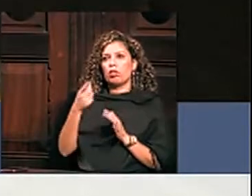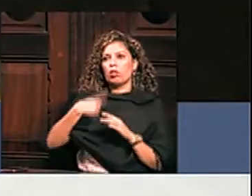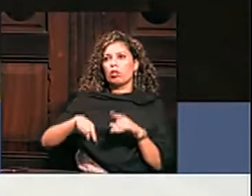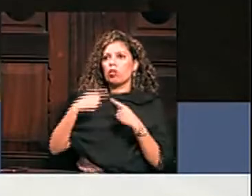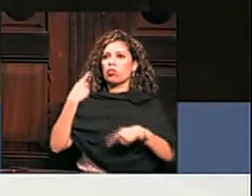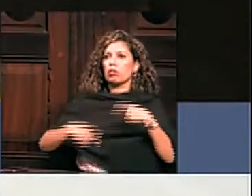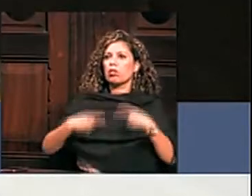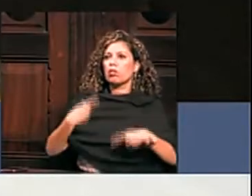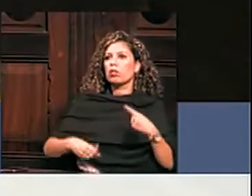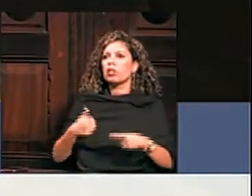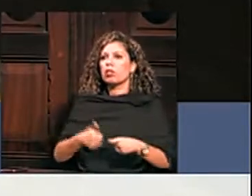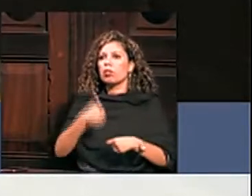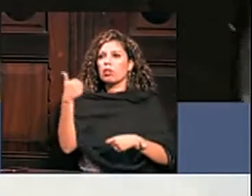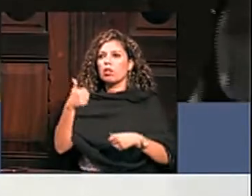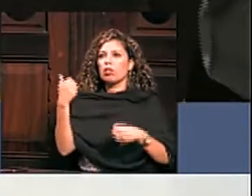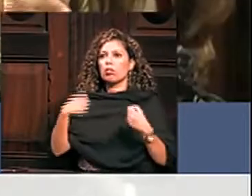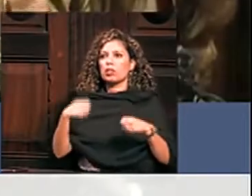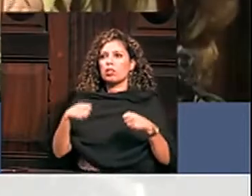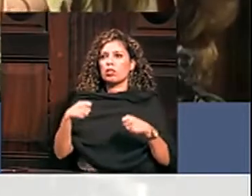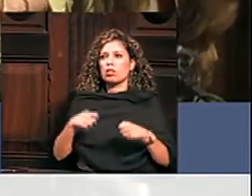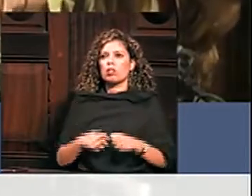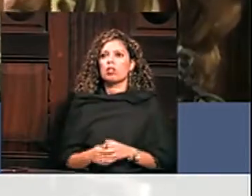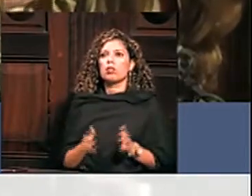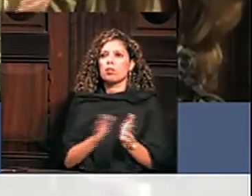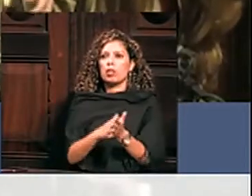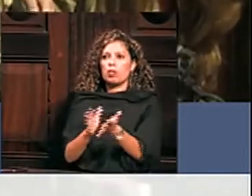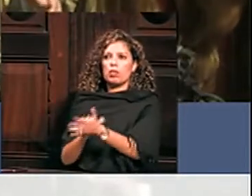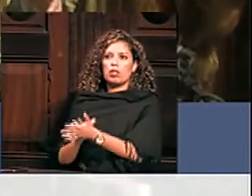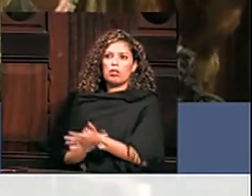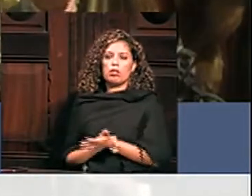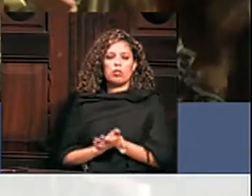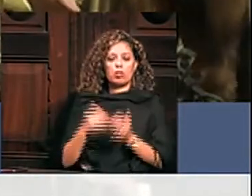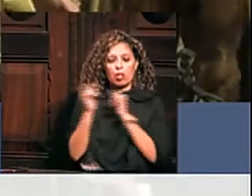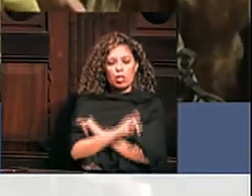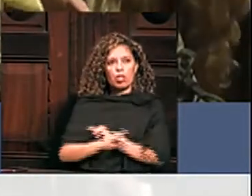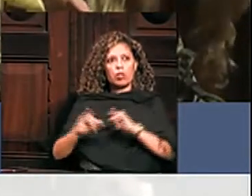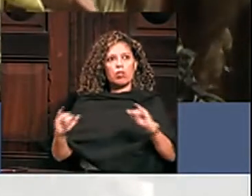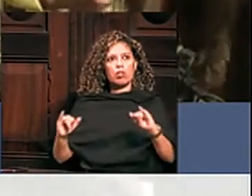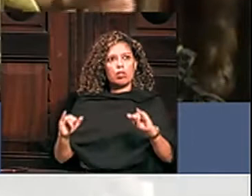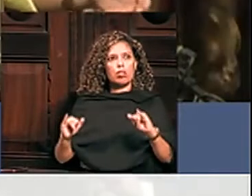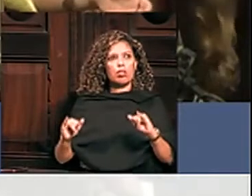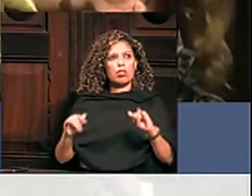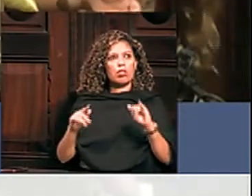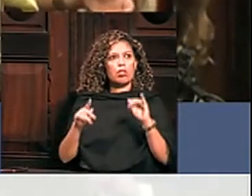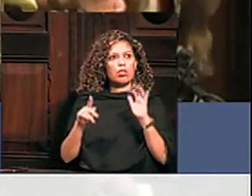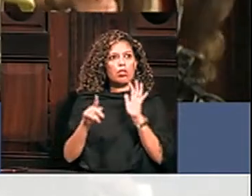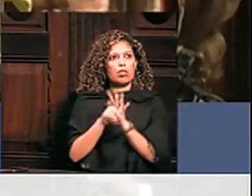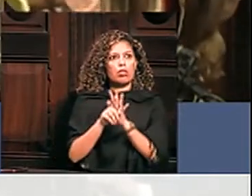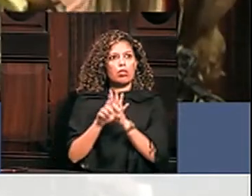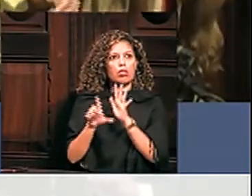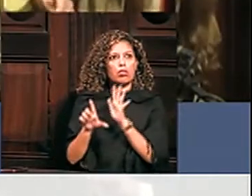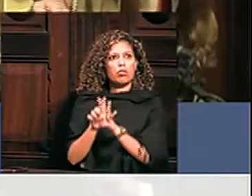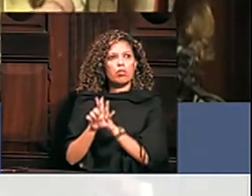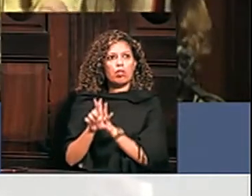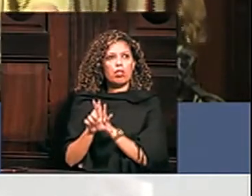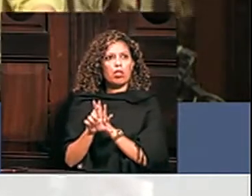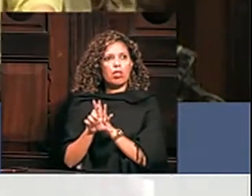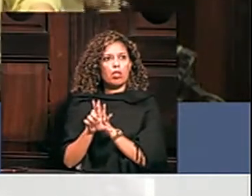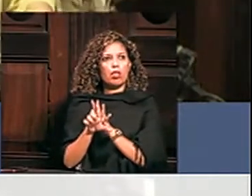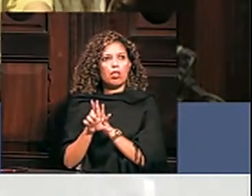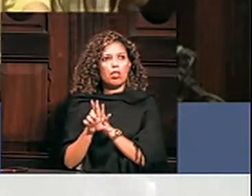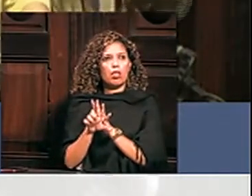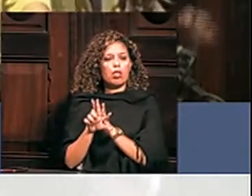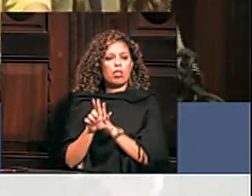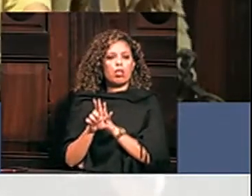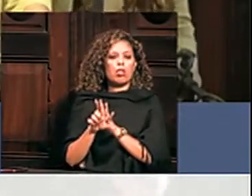que o projeto merece. Parabéns, deputado. Anuncio, em segunda discussão, projeto de lei 2551-2017, de autoria do